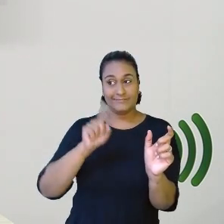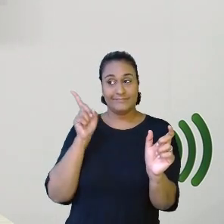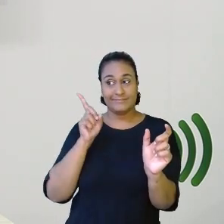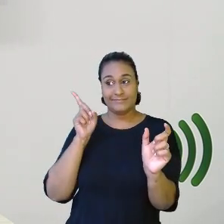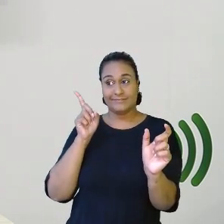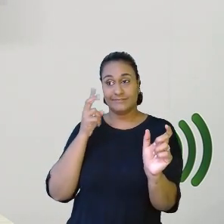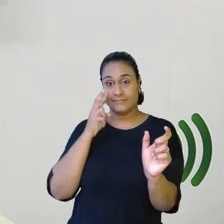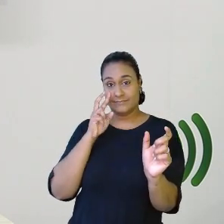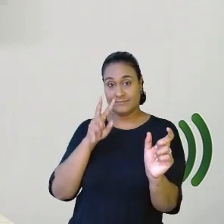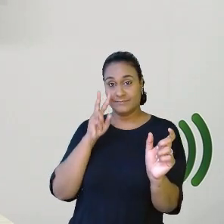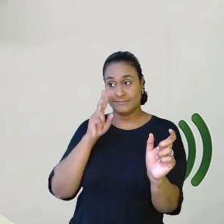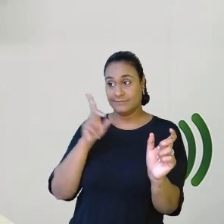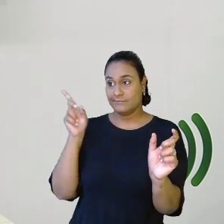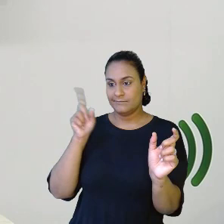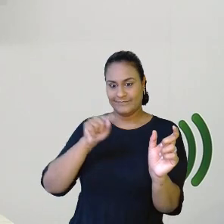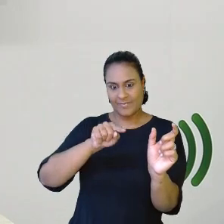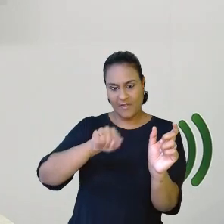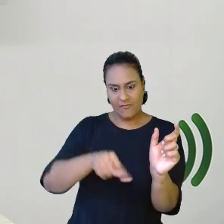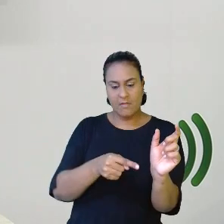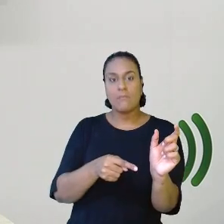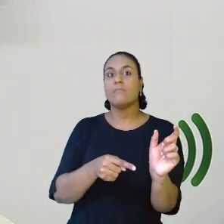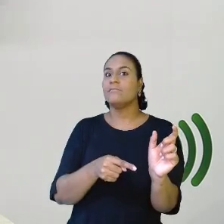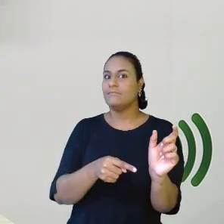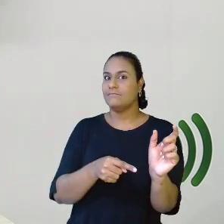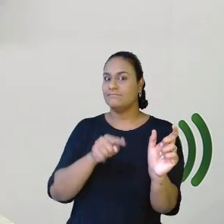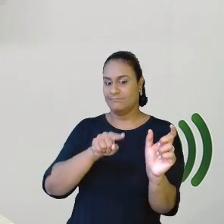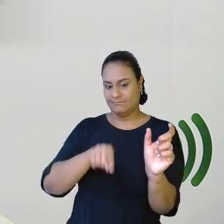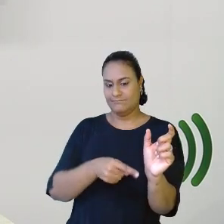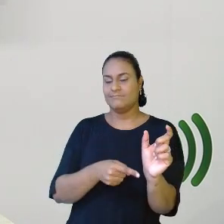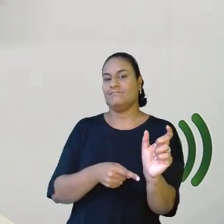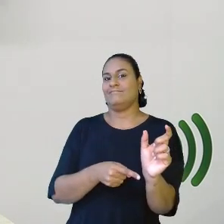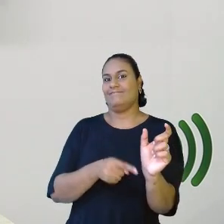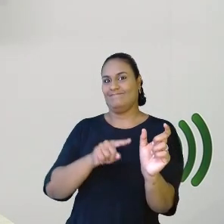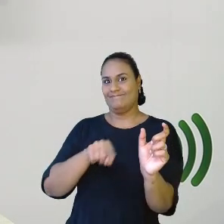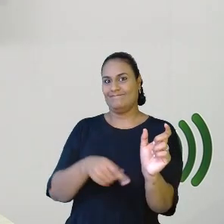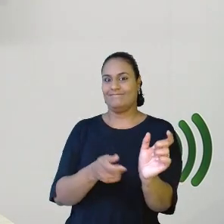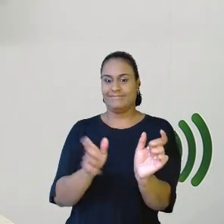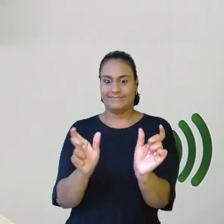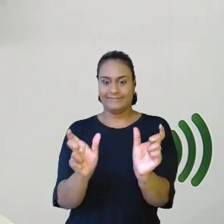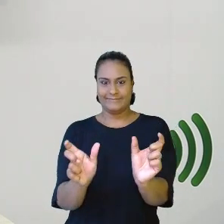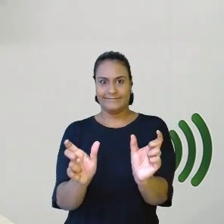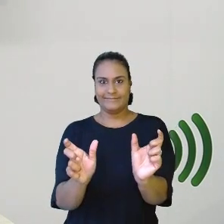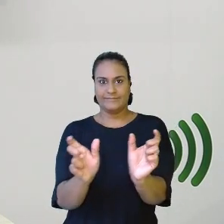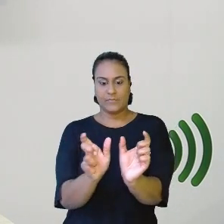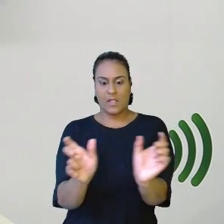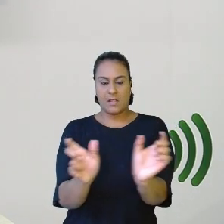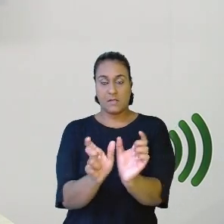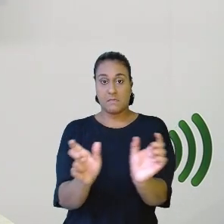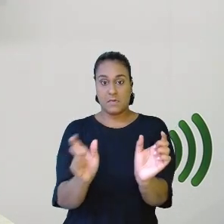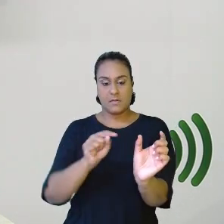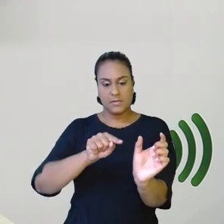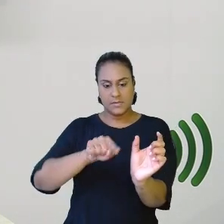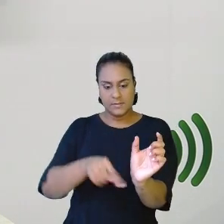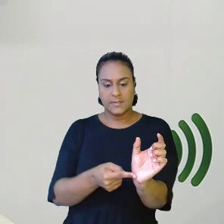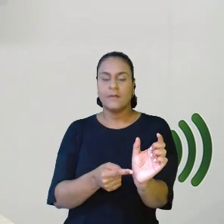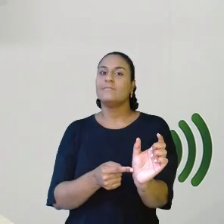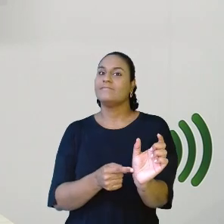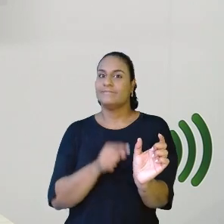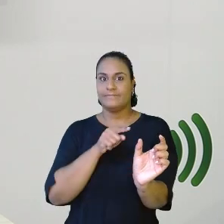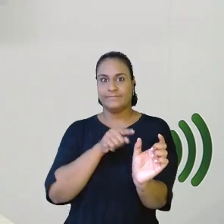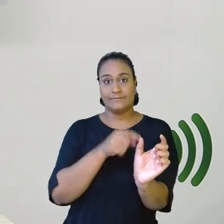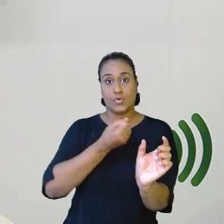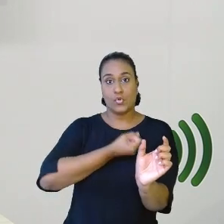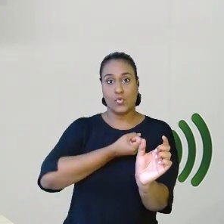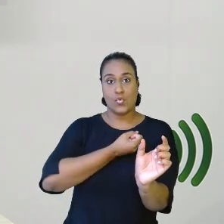ver no próximo. A vírgula. A vírgula está separando a parte inteira